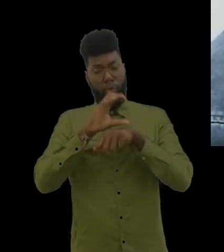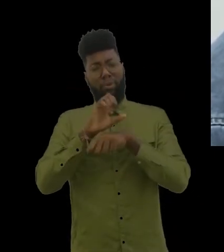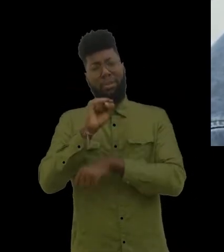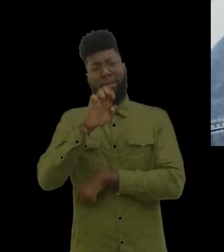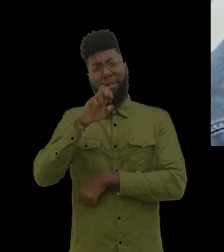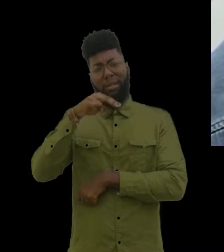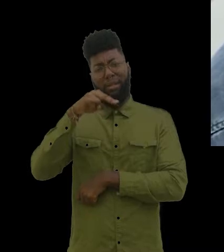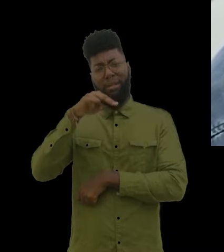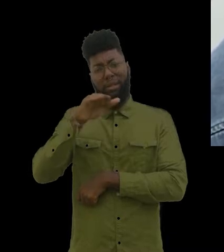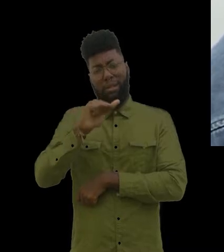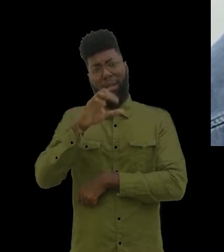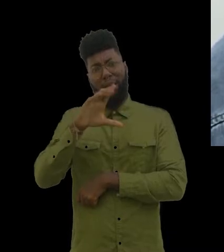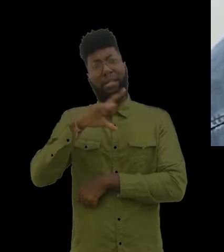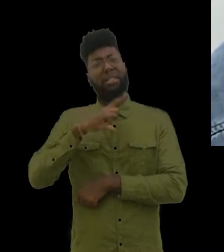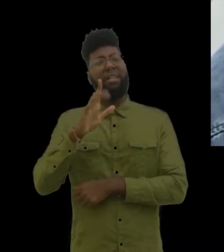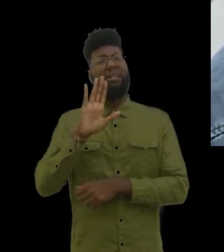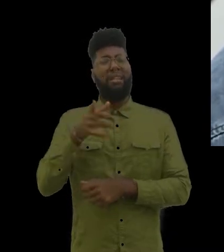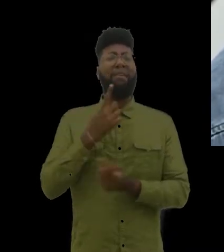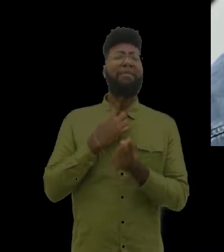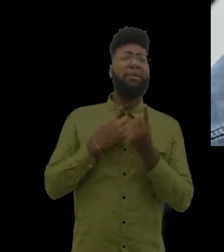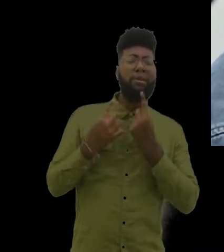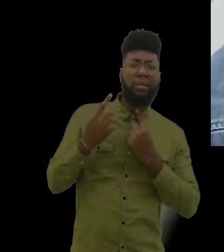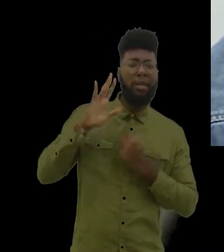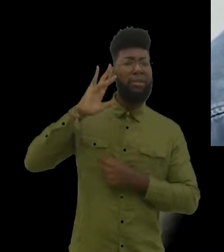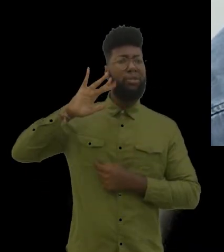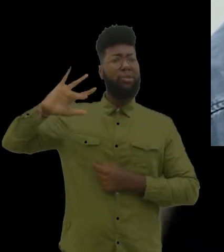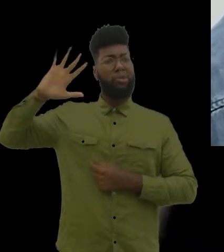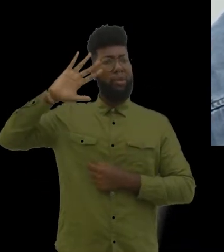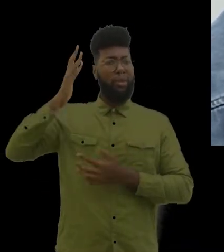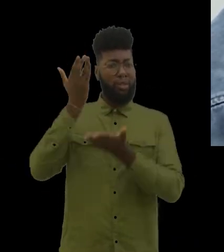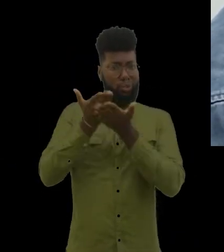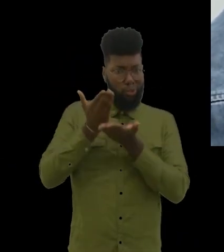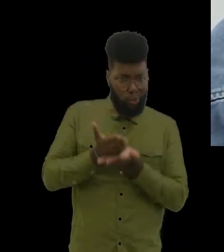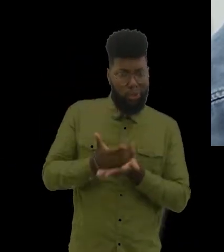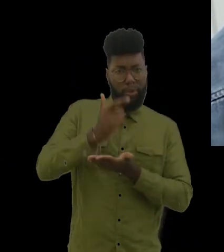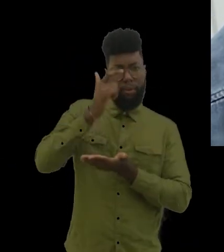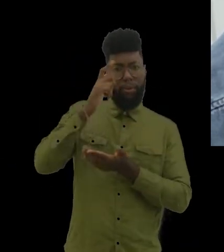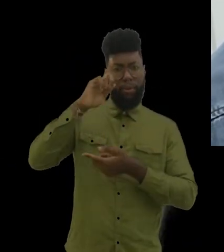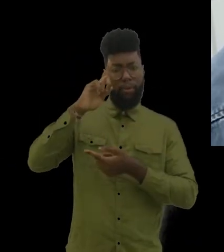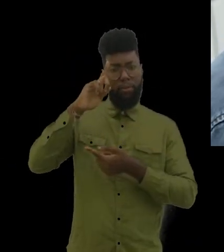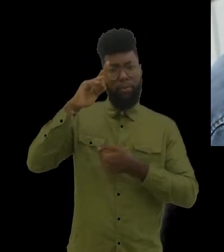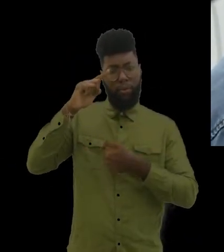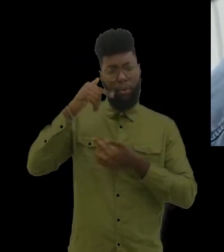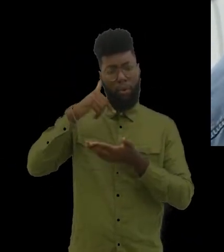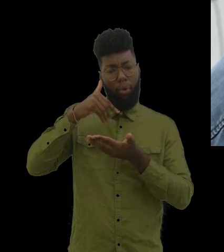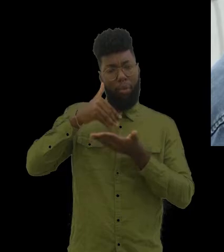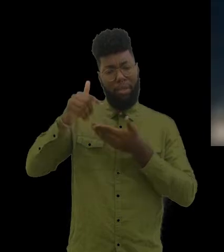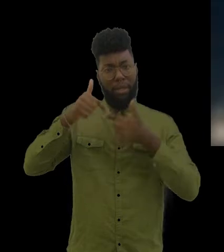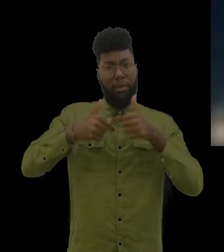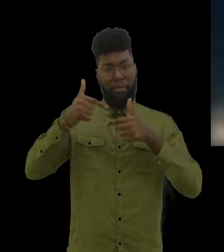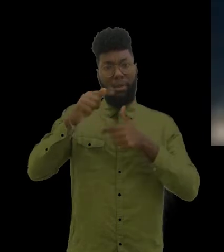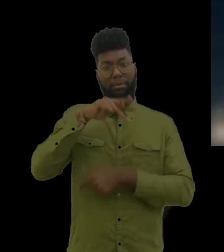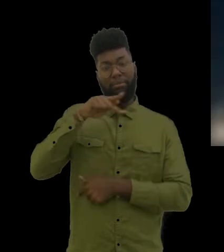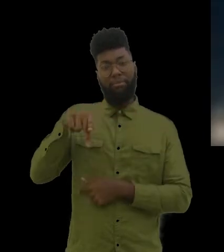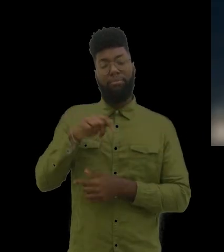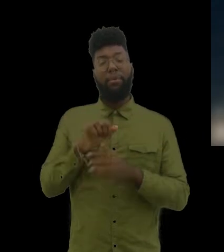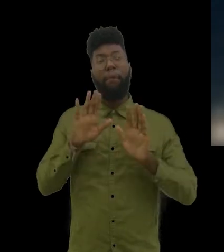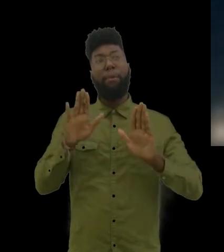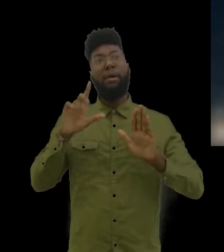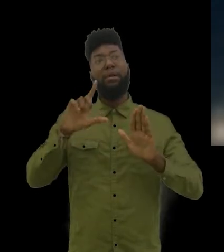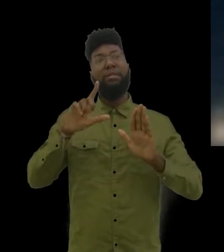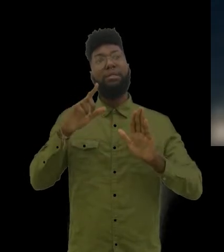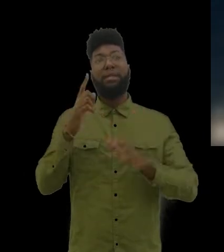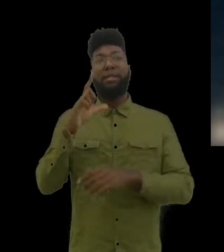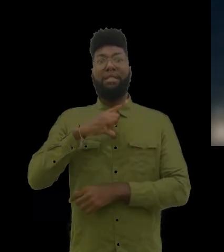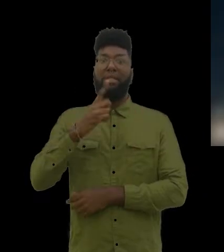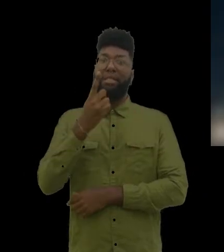estudar e ser professor. Só que quando eu entrei na profissão, né, com 14, 15 anos, com 17 eu parei de estudar. Tava ganhando